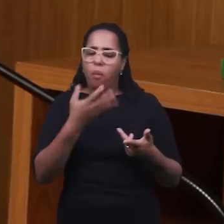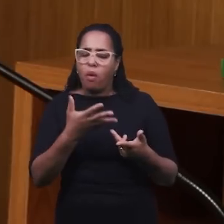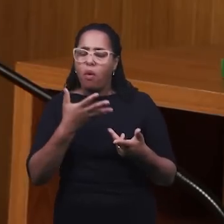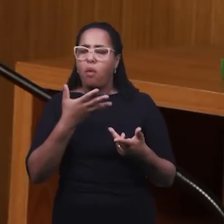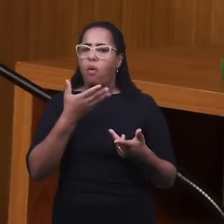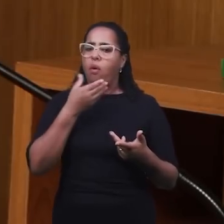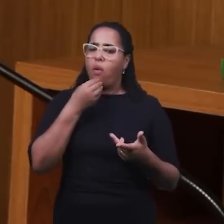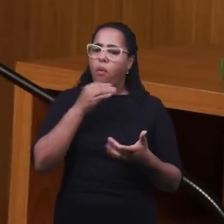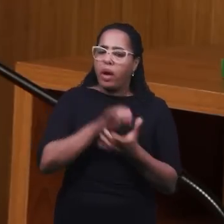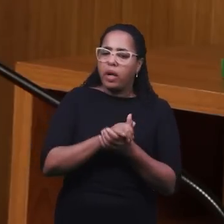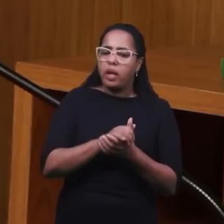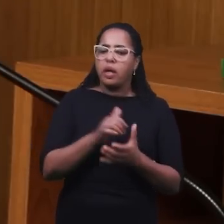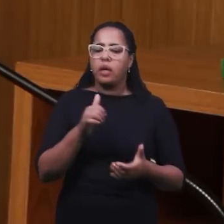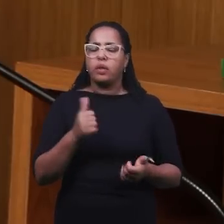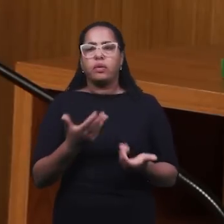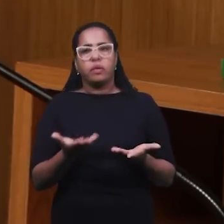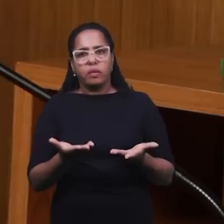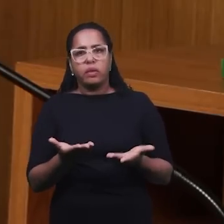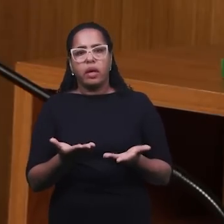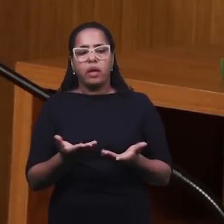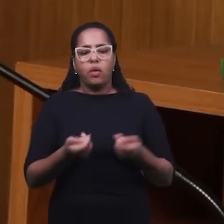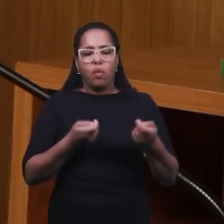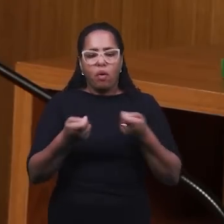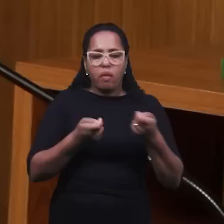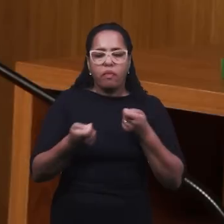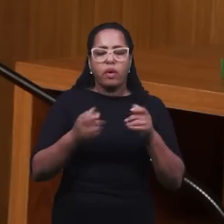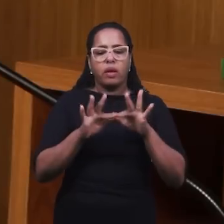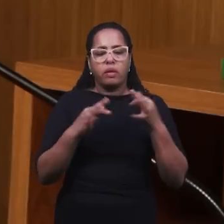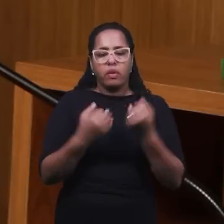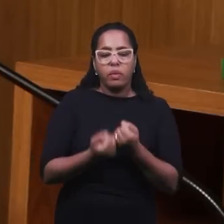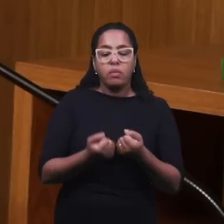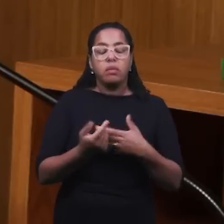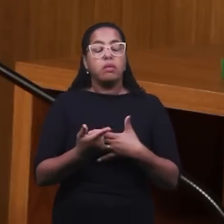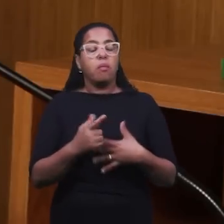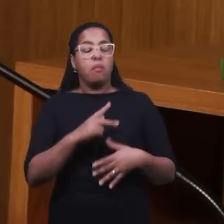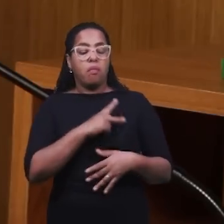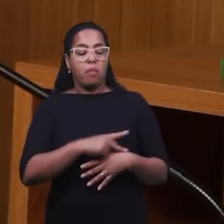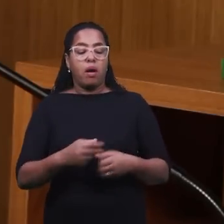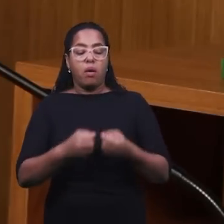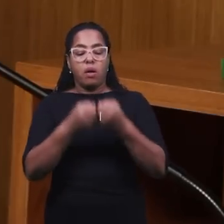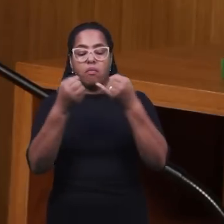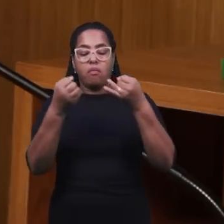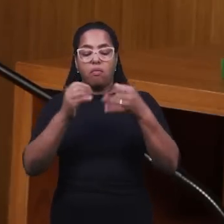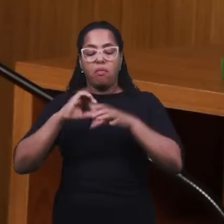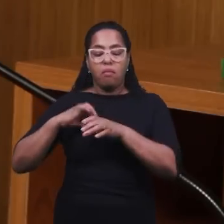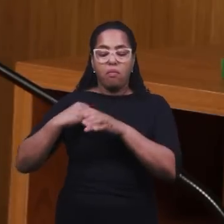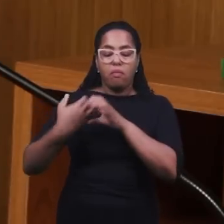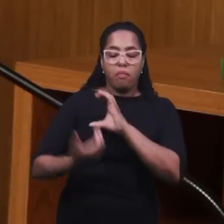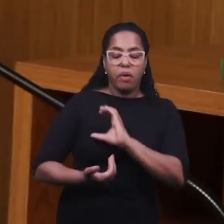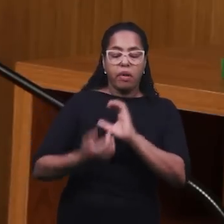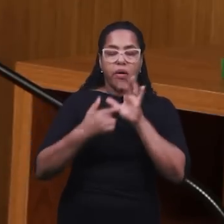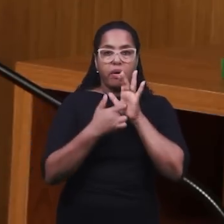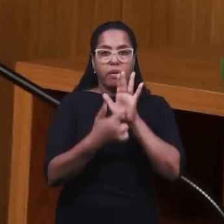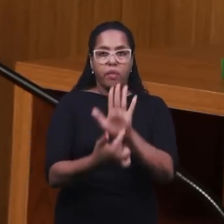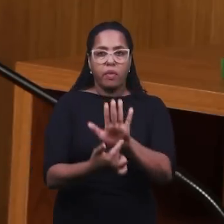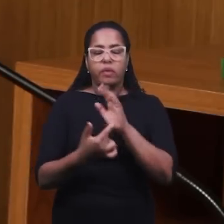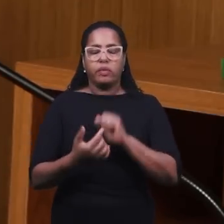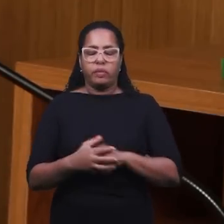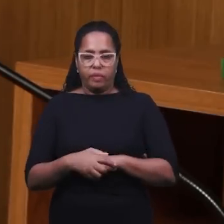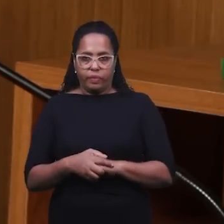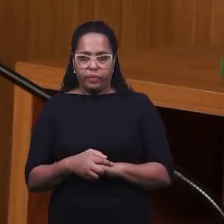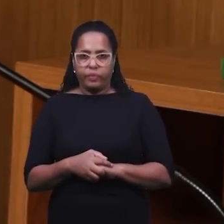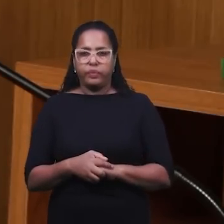Agora, então aí as características, né? Marido de uma só mulher, que governe bem a sua casa, tem seus